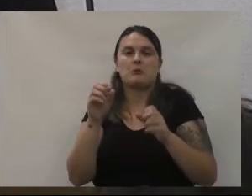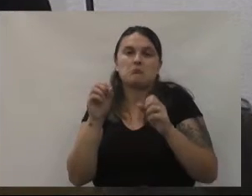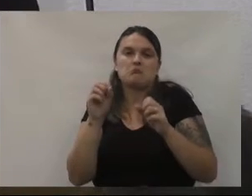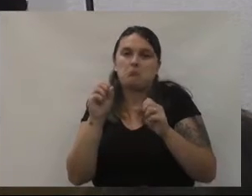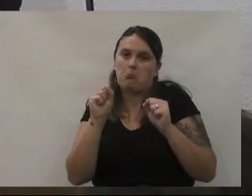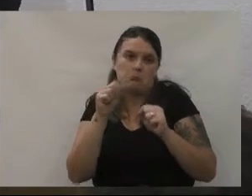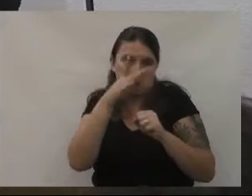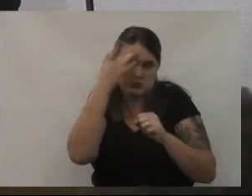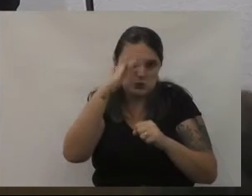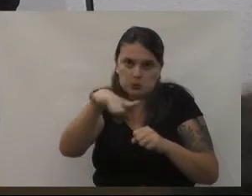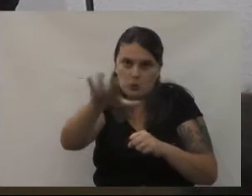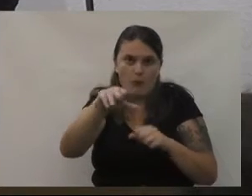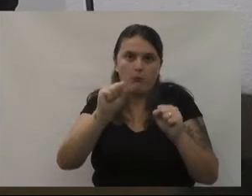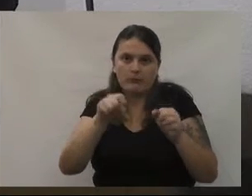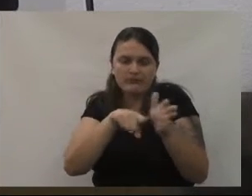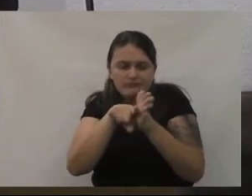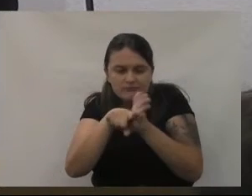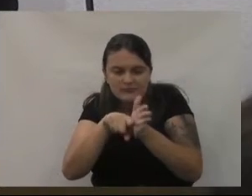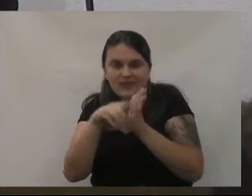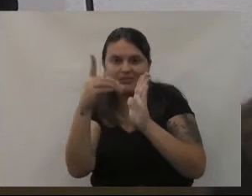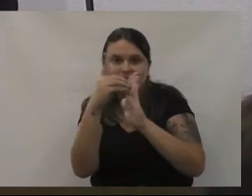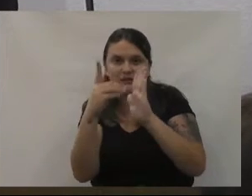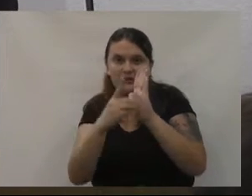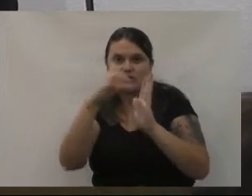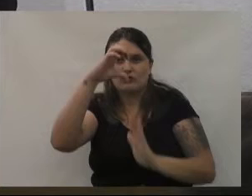de pesquisar, através do decreto